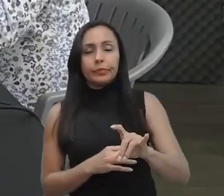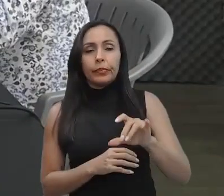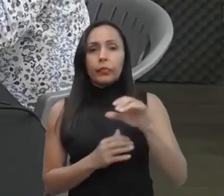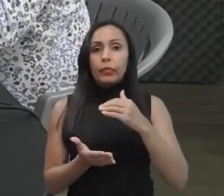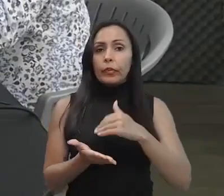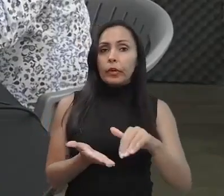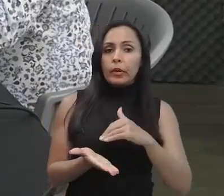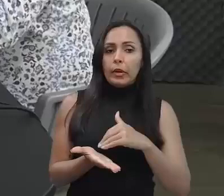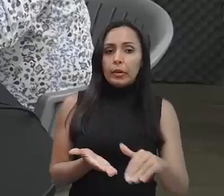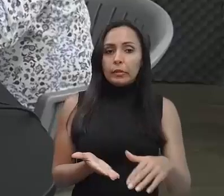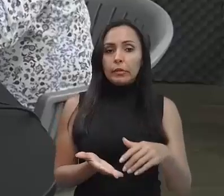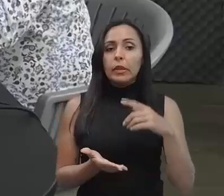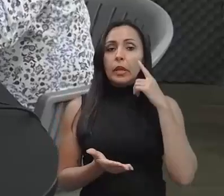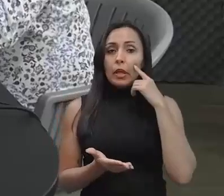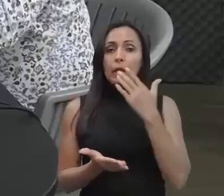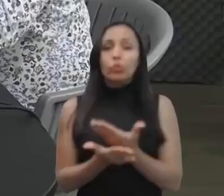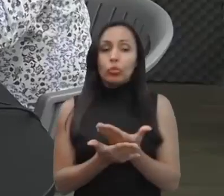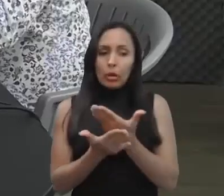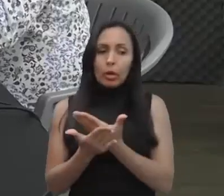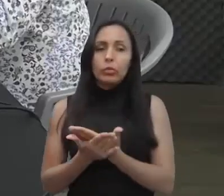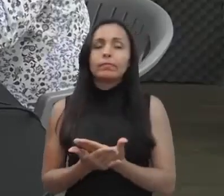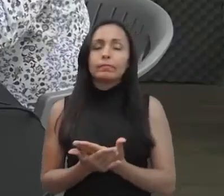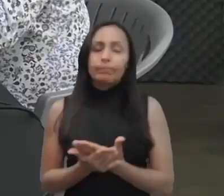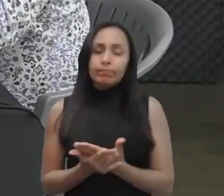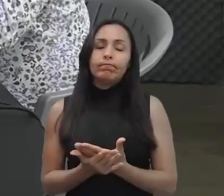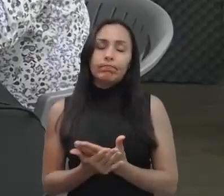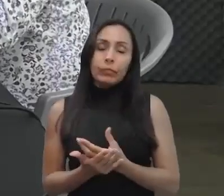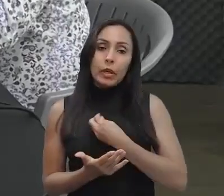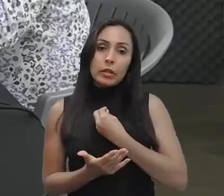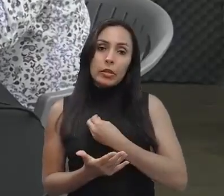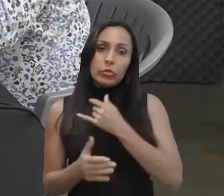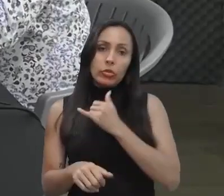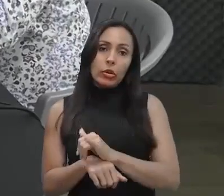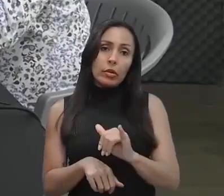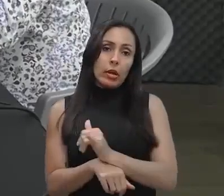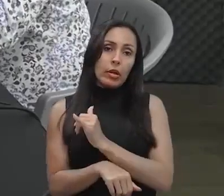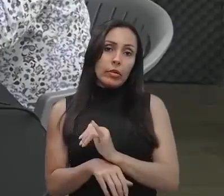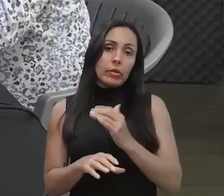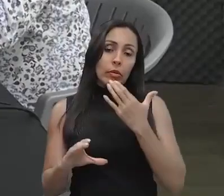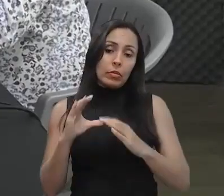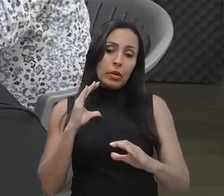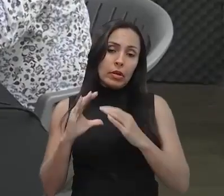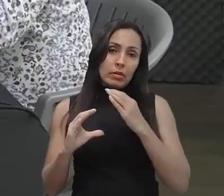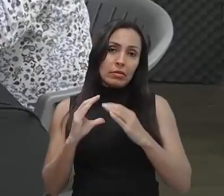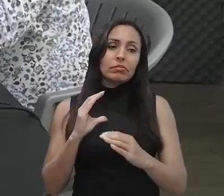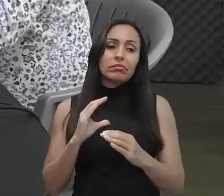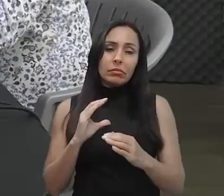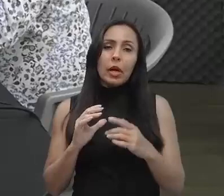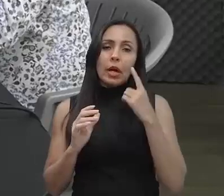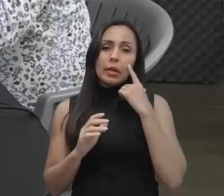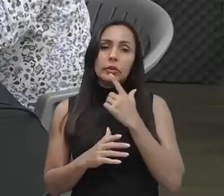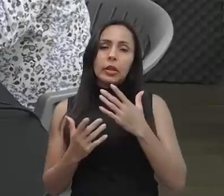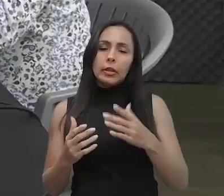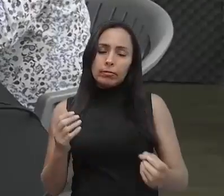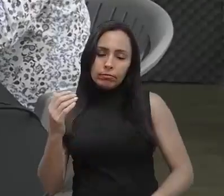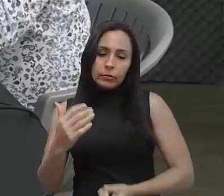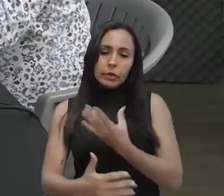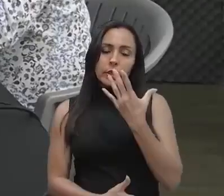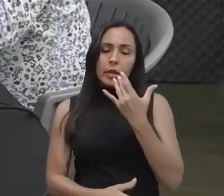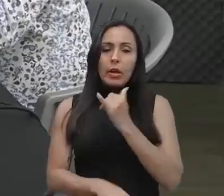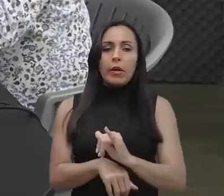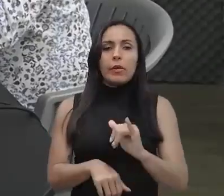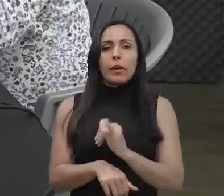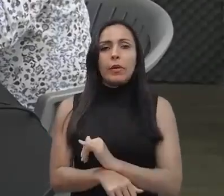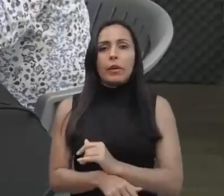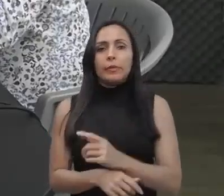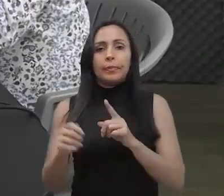ele é muito estudado sabe existem estratégias de comunicação a gente passa a gente a gente cria estratégia de comunicação pro mês inteiro praticamente